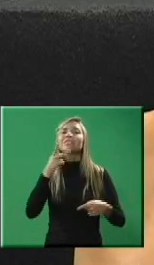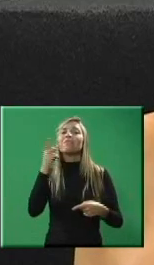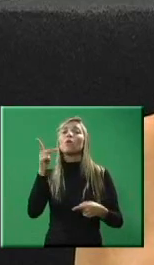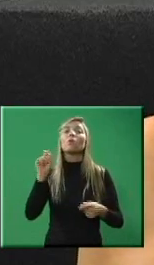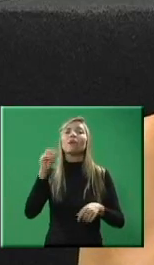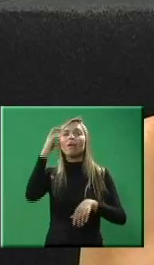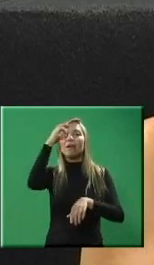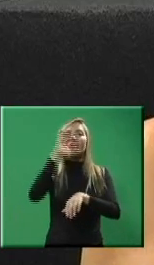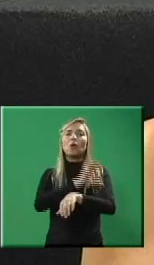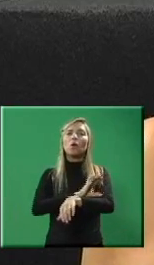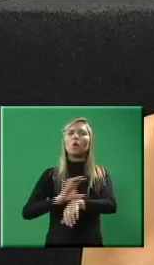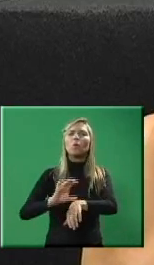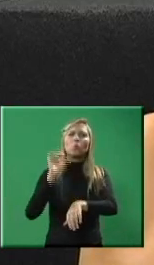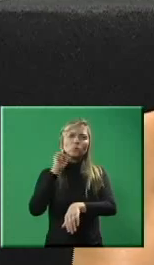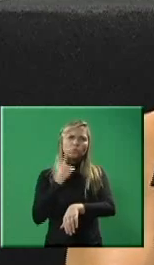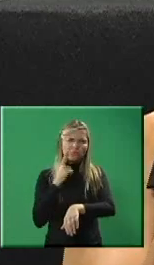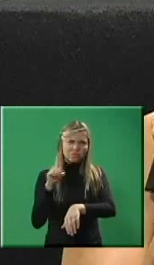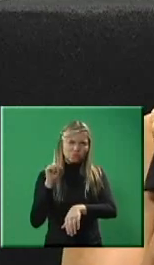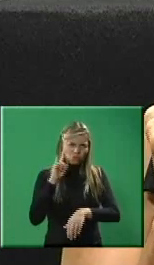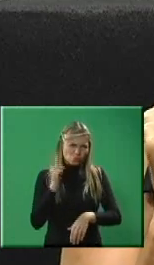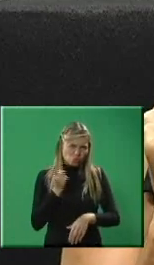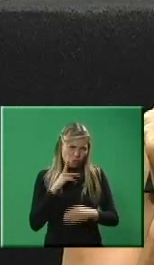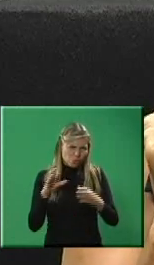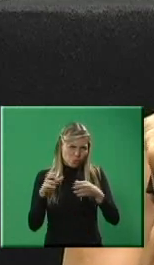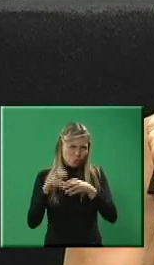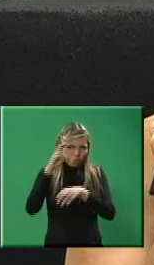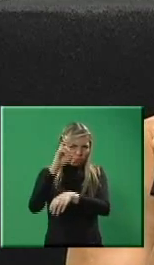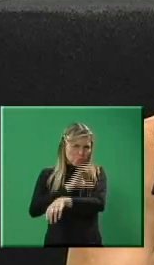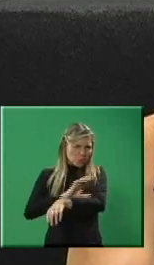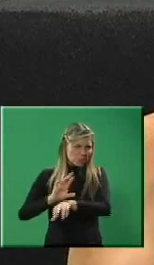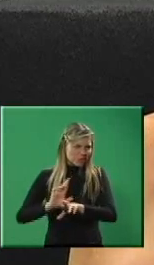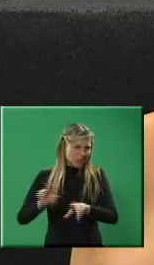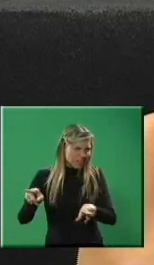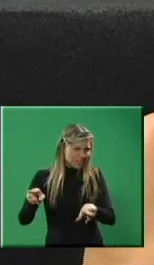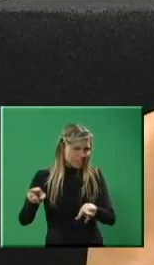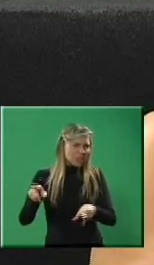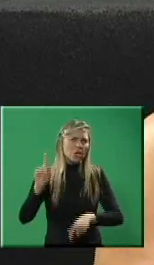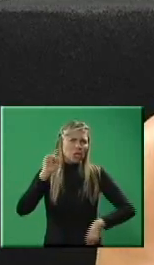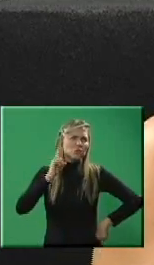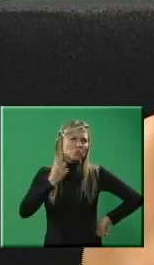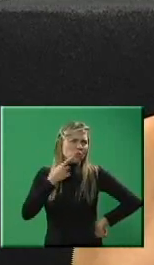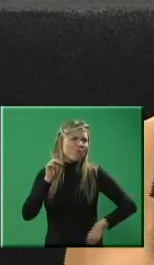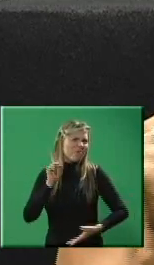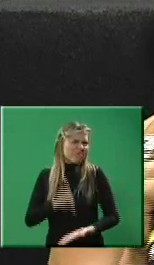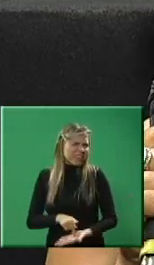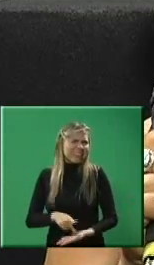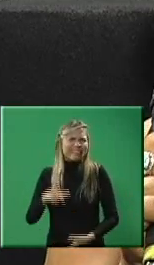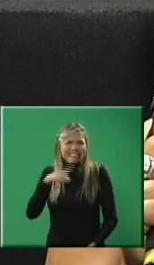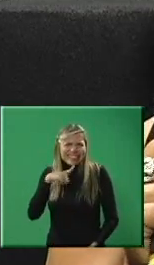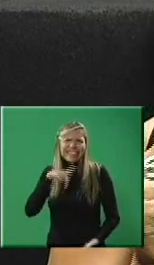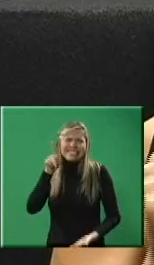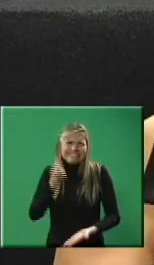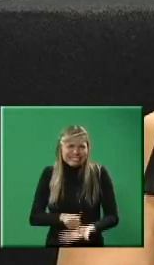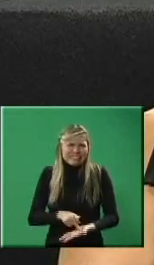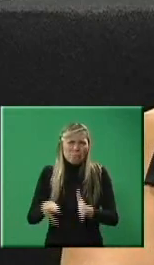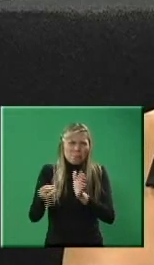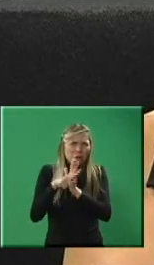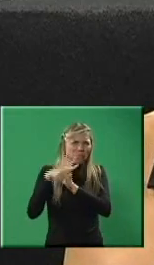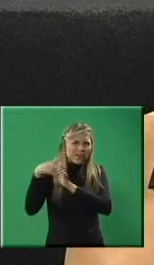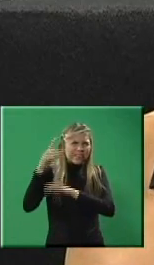você diz, cultura surda. Será que existe mesmo uma cultura surda? Será que o surdo é realmente diferente do